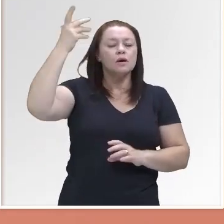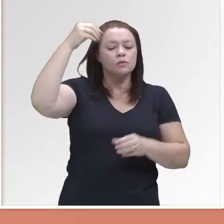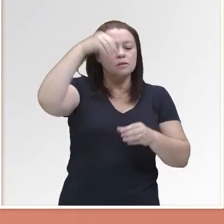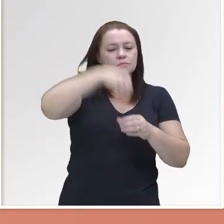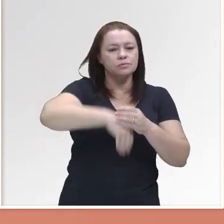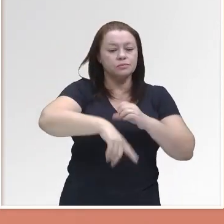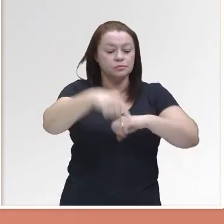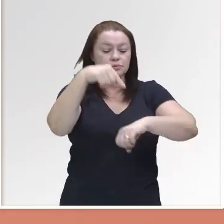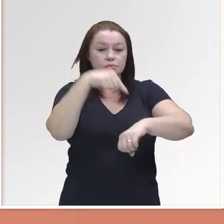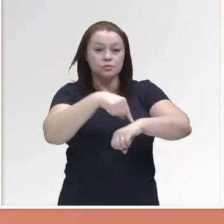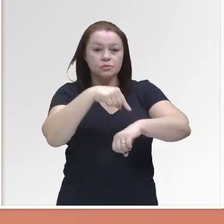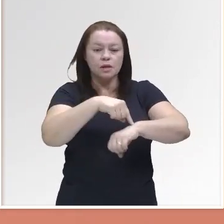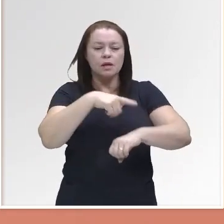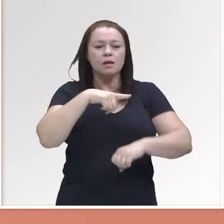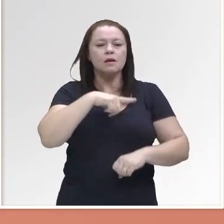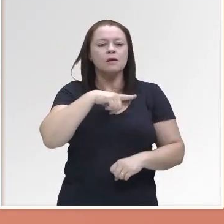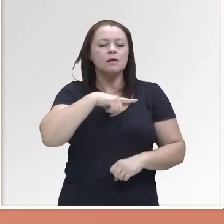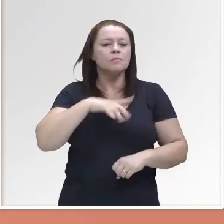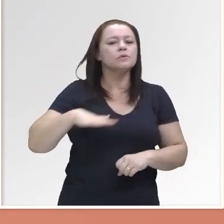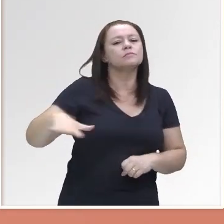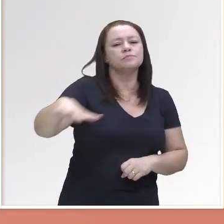tempo e no espaço.